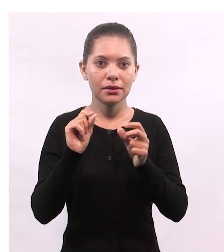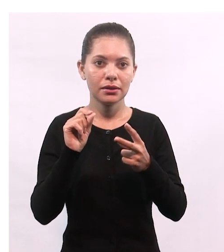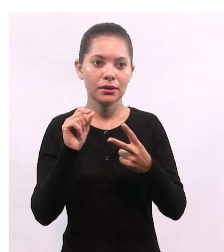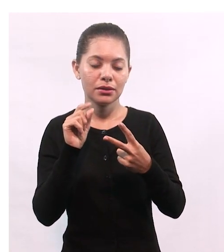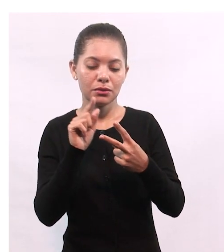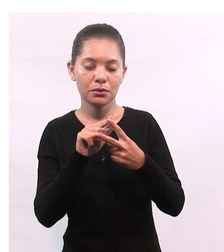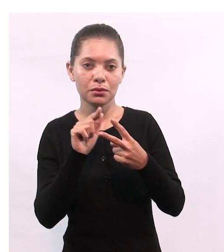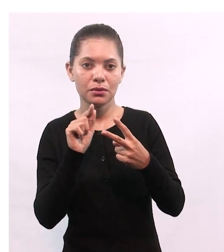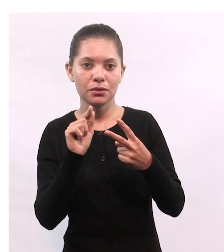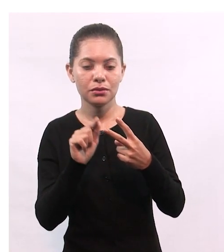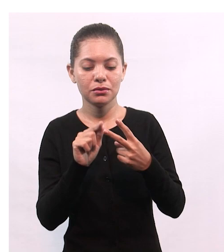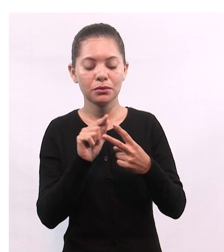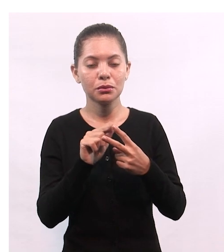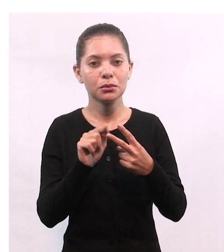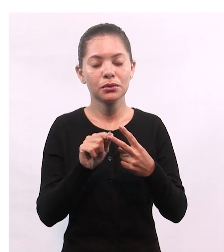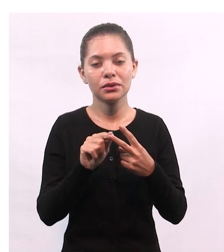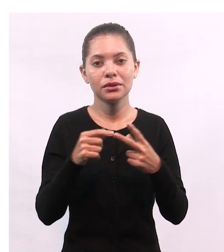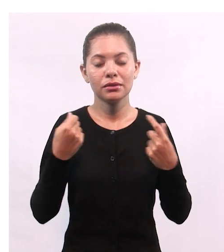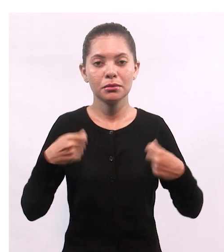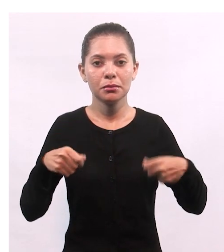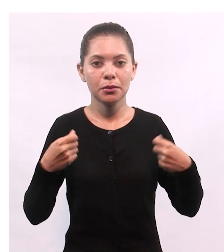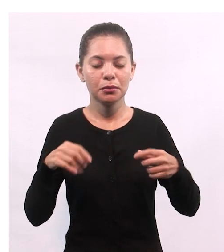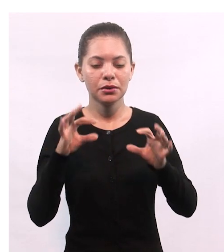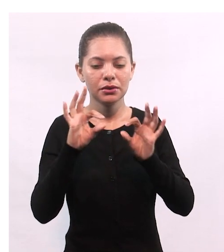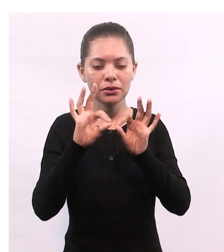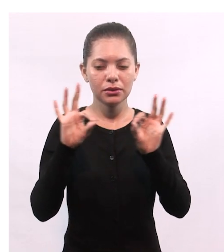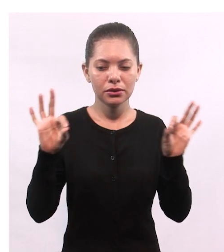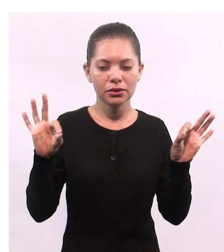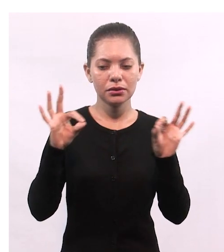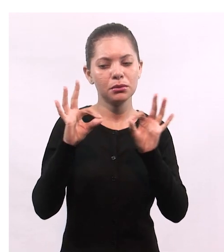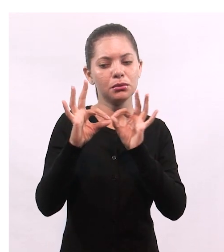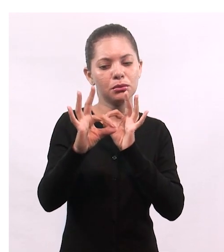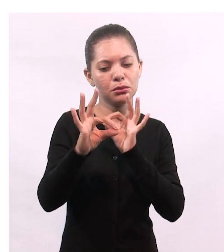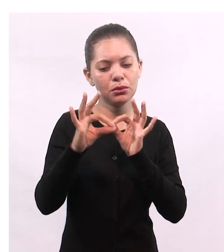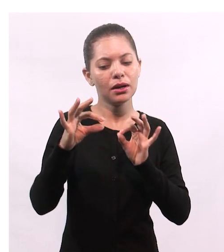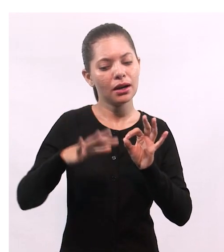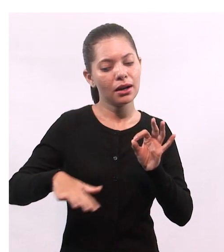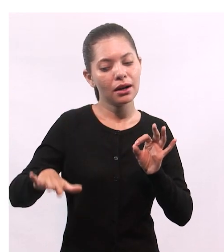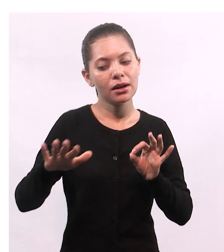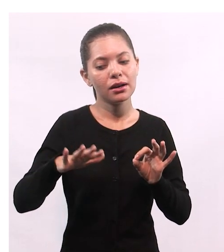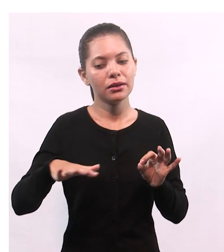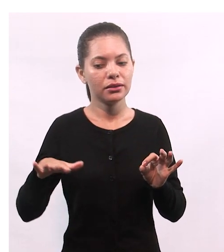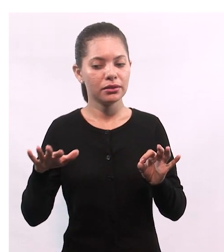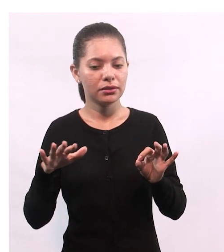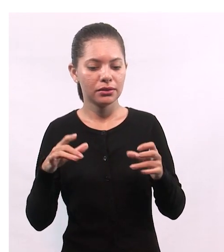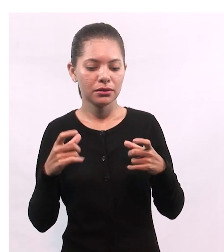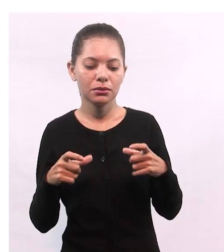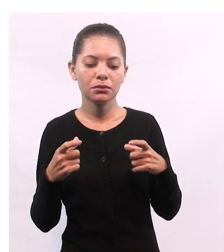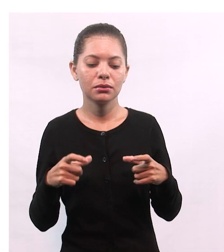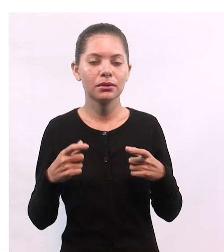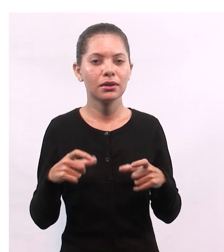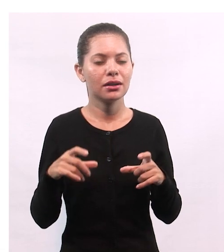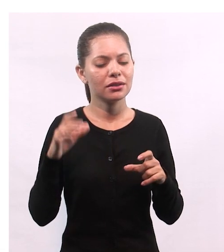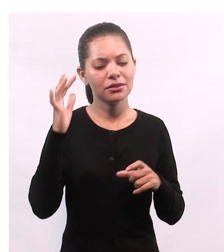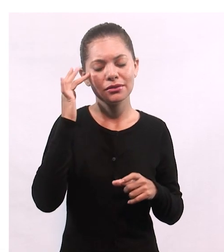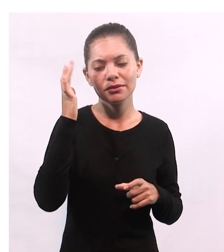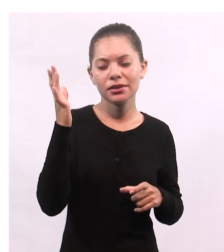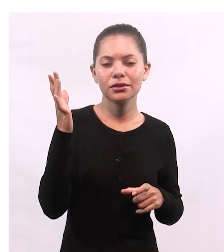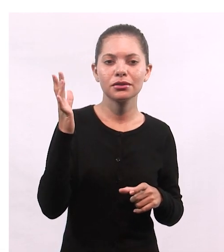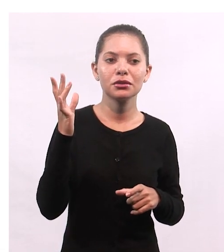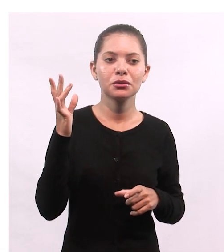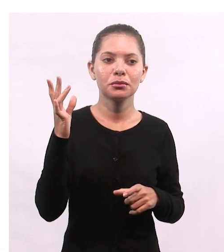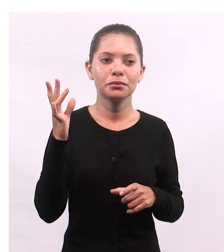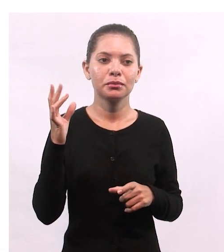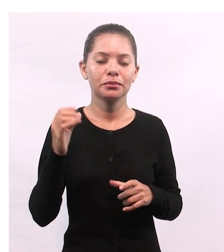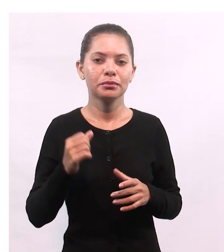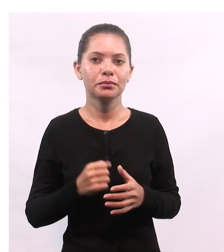figuras poligonais, que vai permitir a gente mensurar áreas e perímetros com uma facilidade